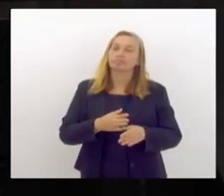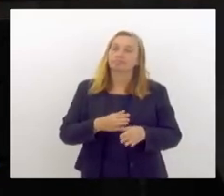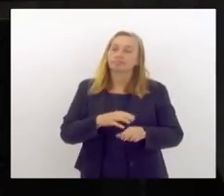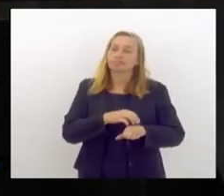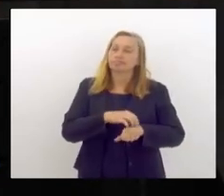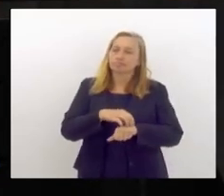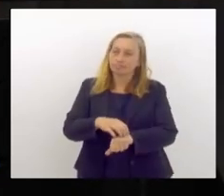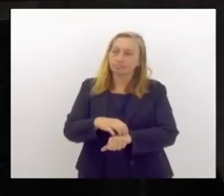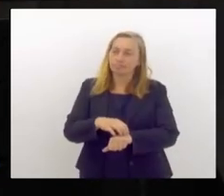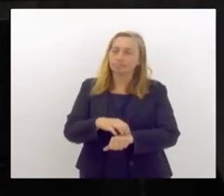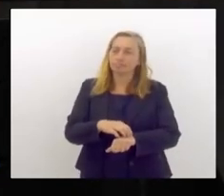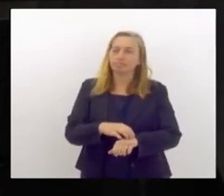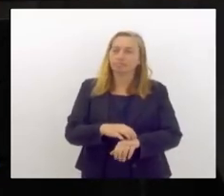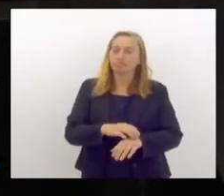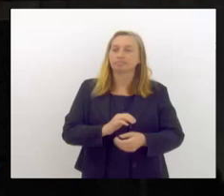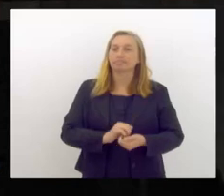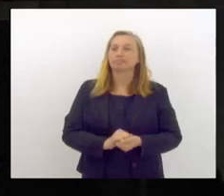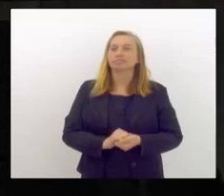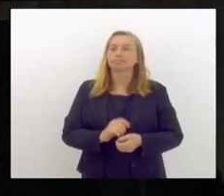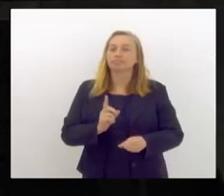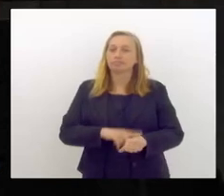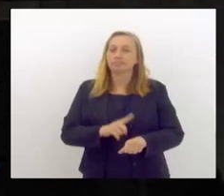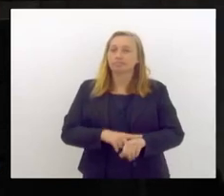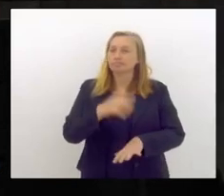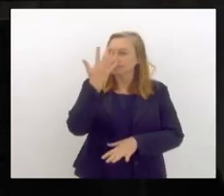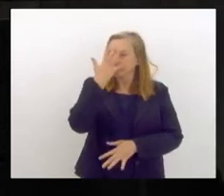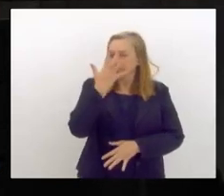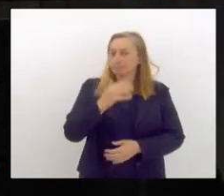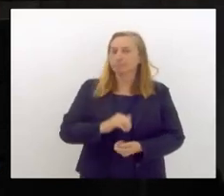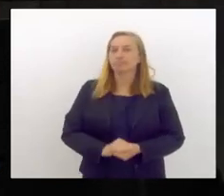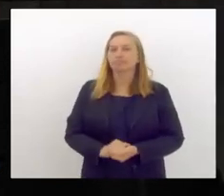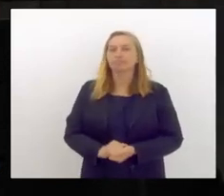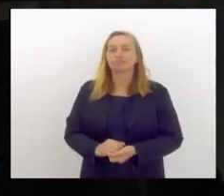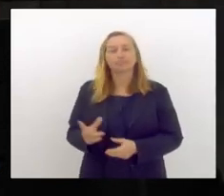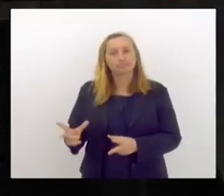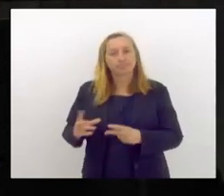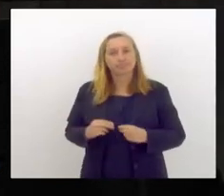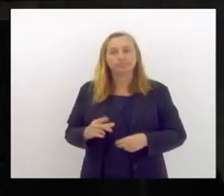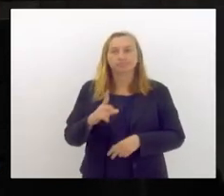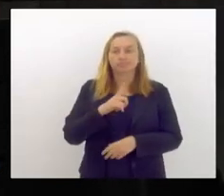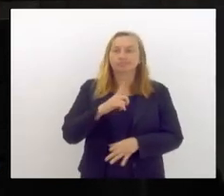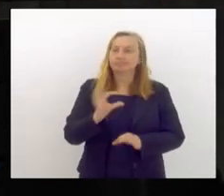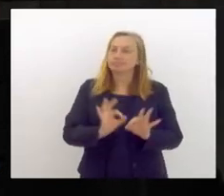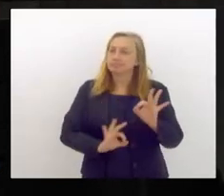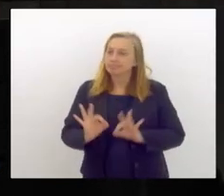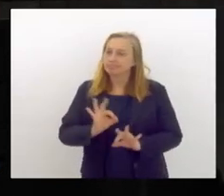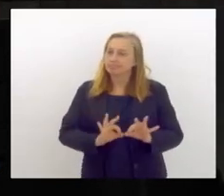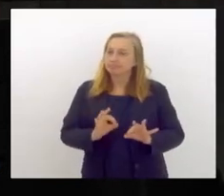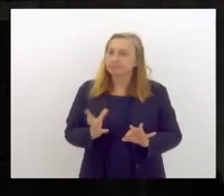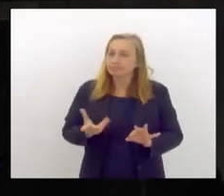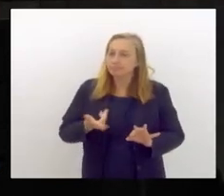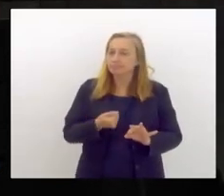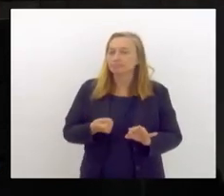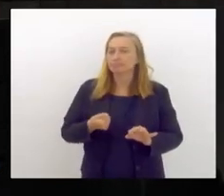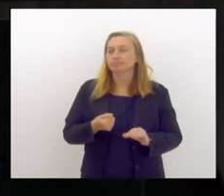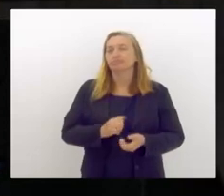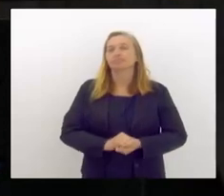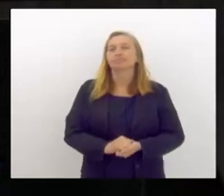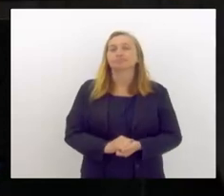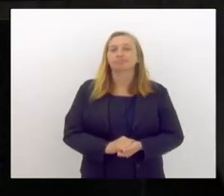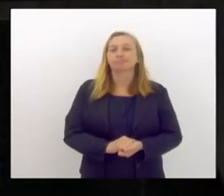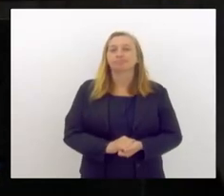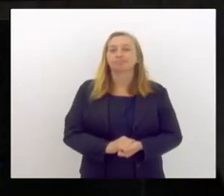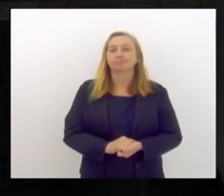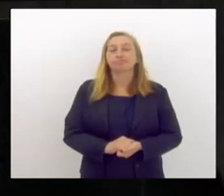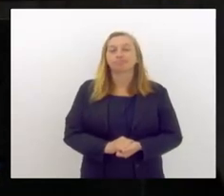e que, nesse momento de carnaval, merecia ter um planejamento adequado, assim como